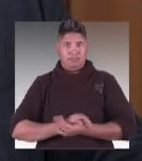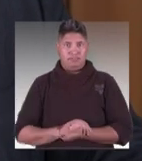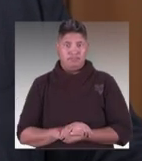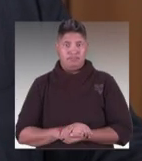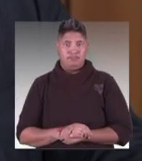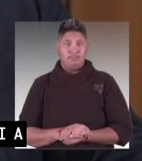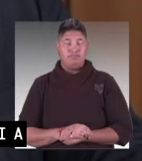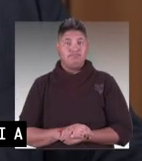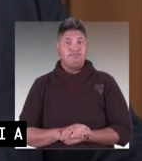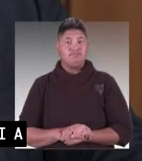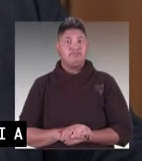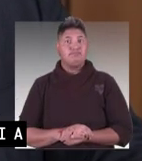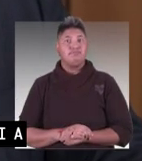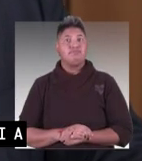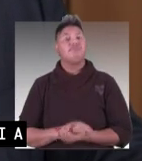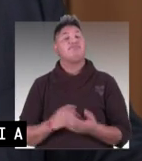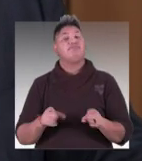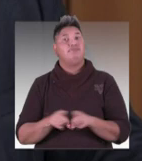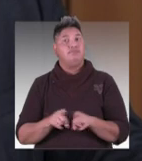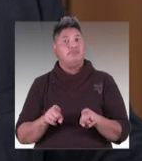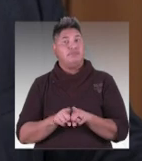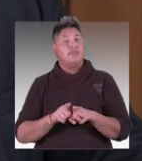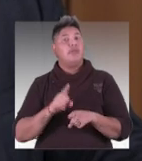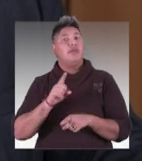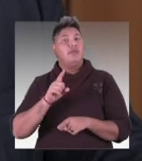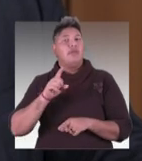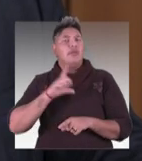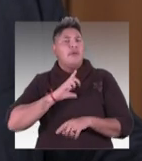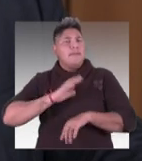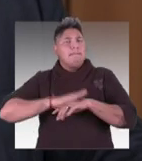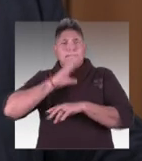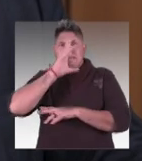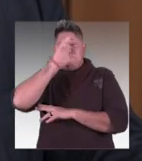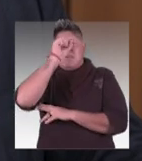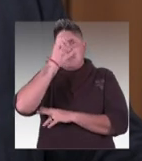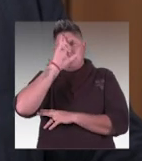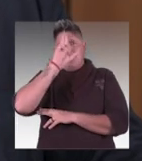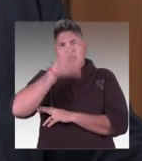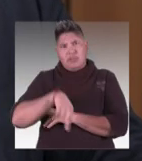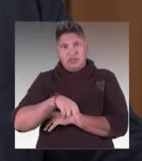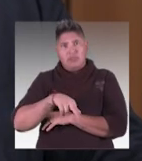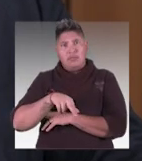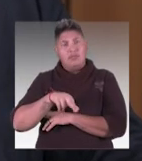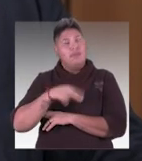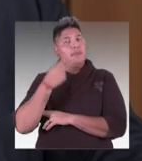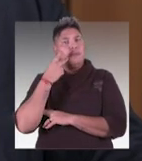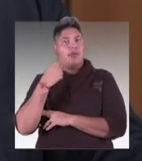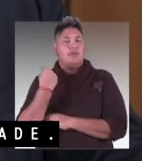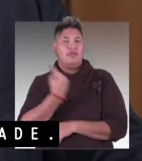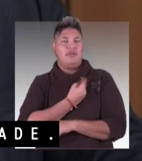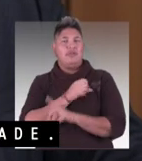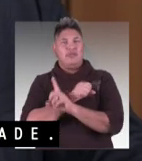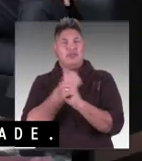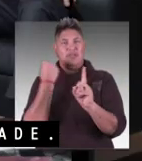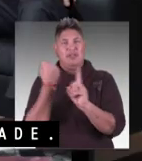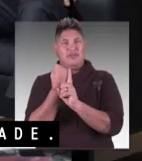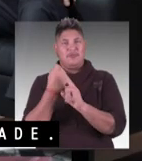E, por consequência, e com mais força e mais razão, para a nossa